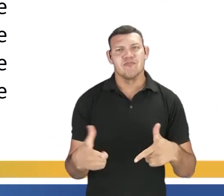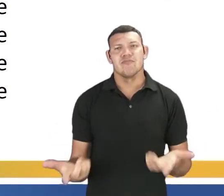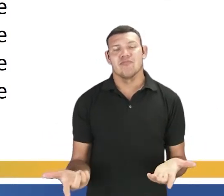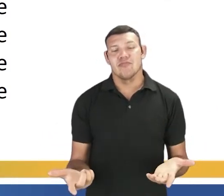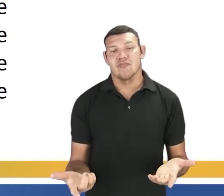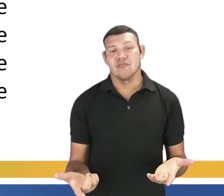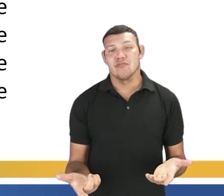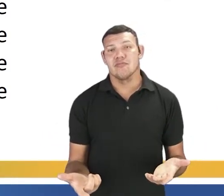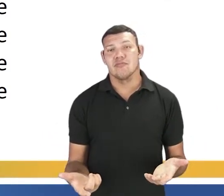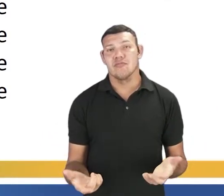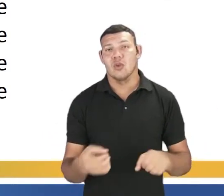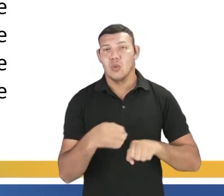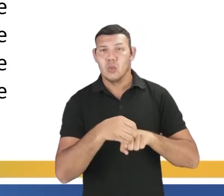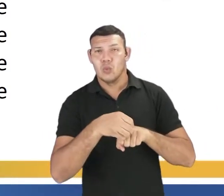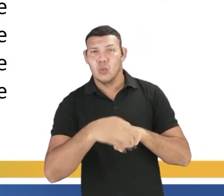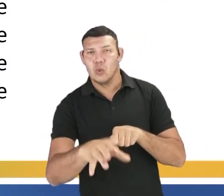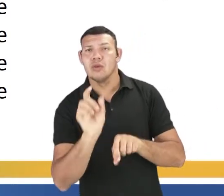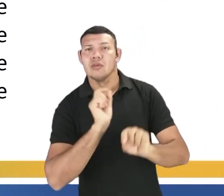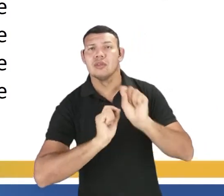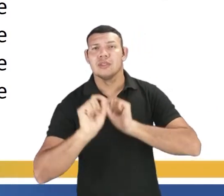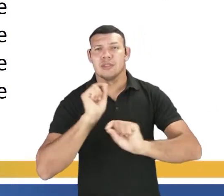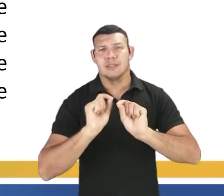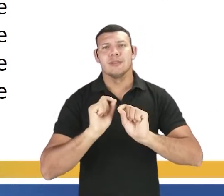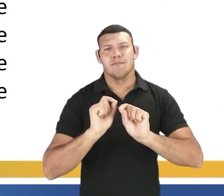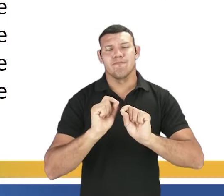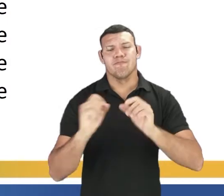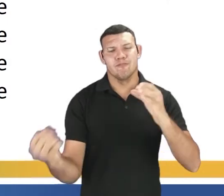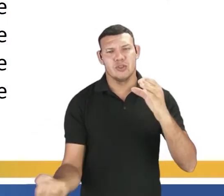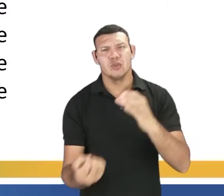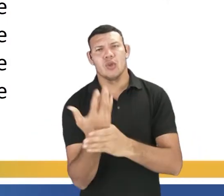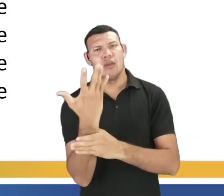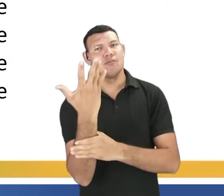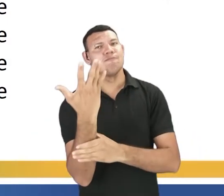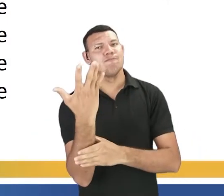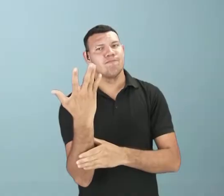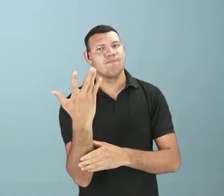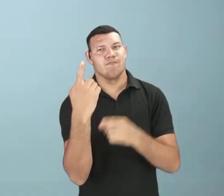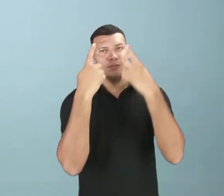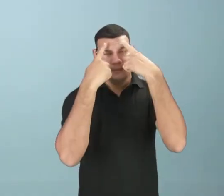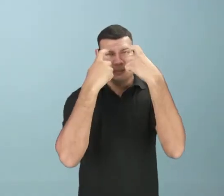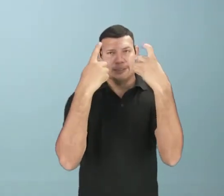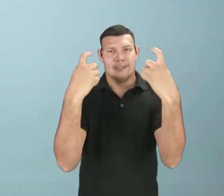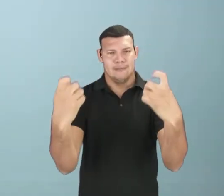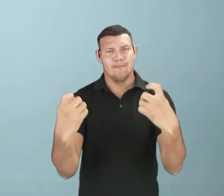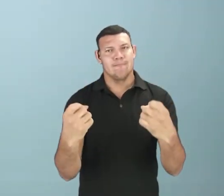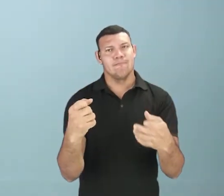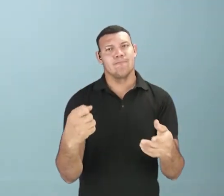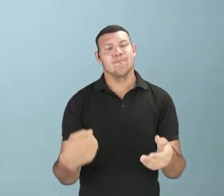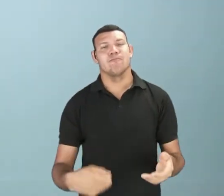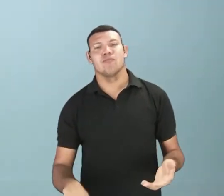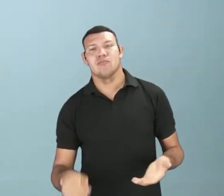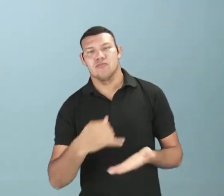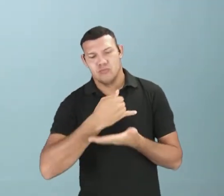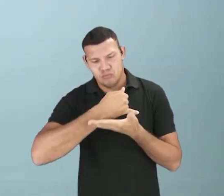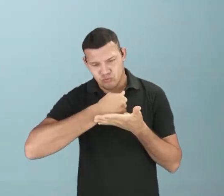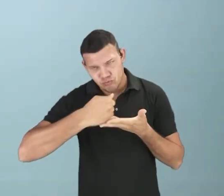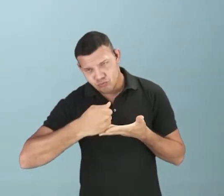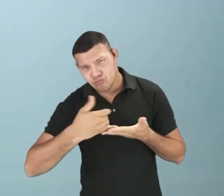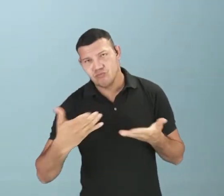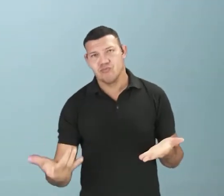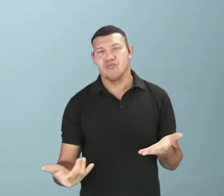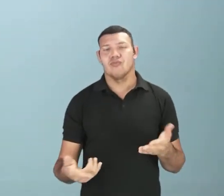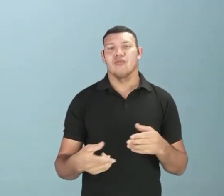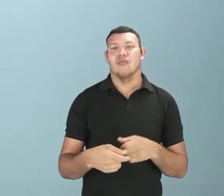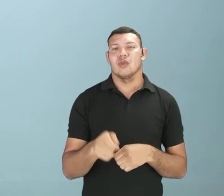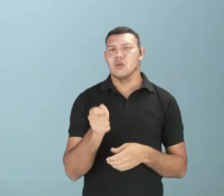essa questão aí do surgimento de crime, do surgimento de drogas, surgimento de